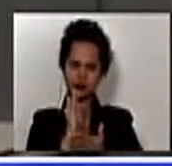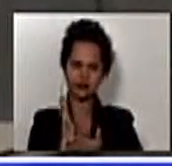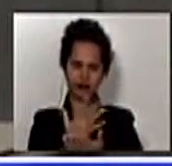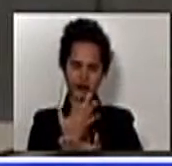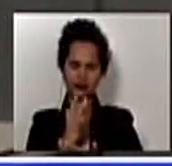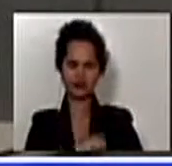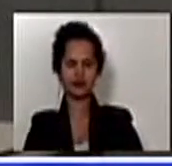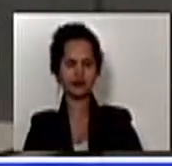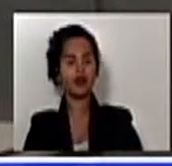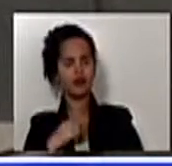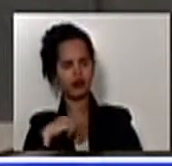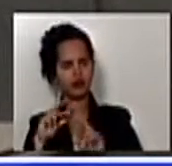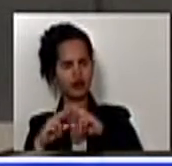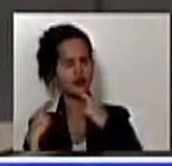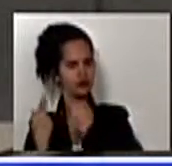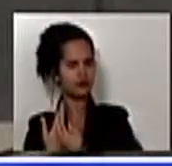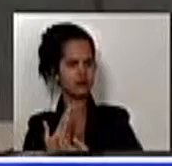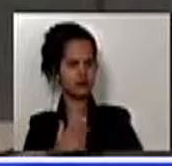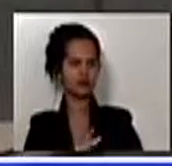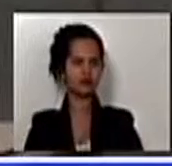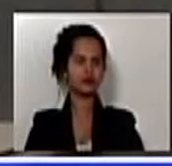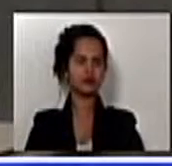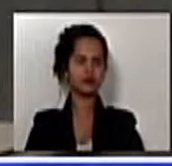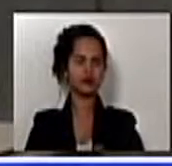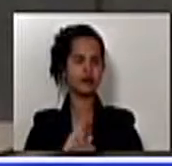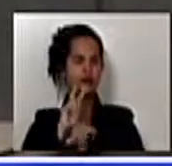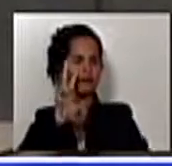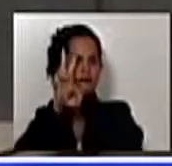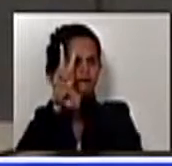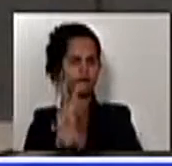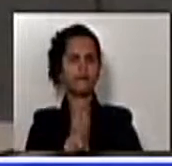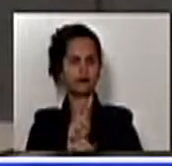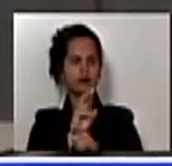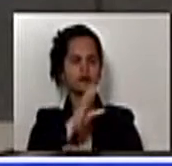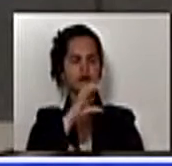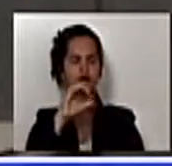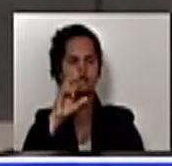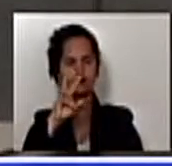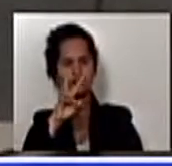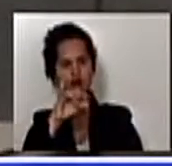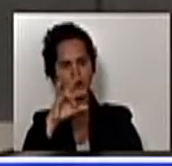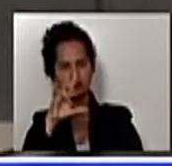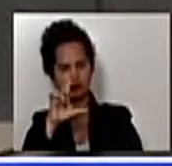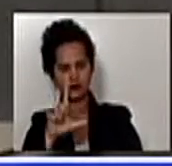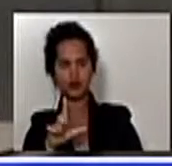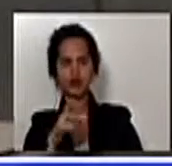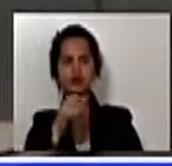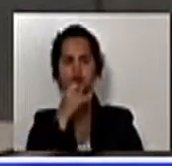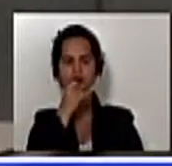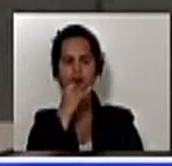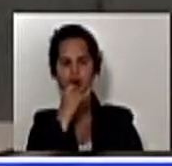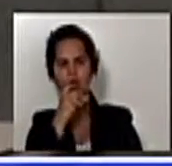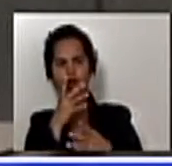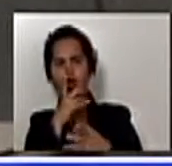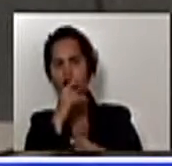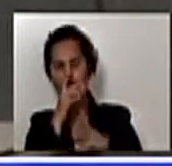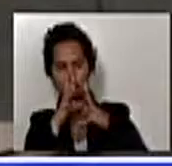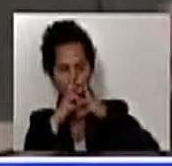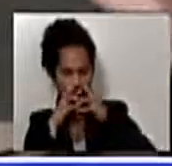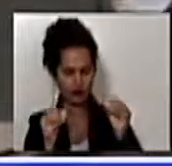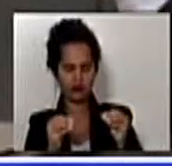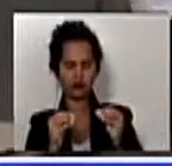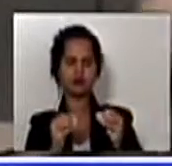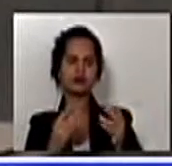presidente, vim de uma reunião com a Defesa Civil, a seca que castiga o sertão do Estado de Alagoas esse ano, e não é só do